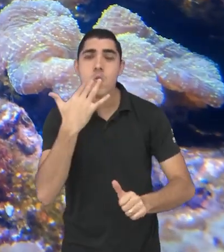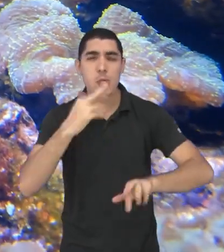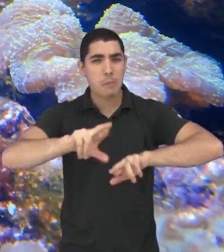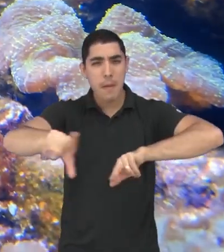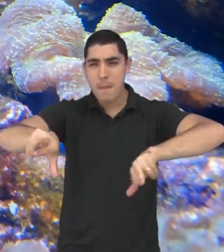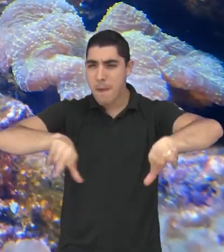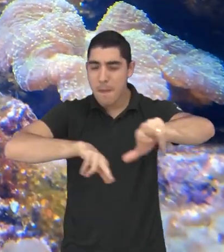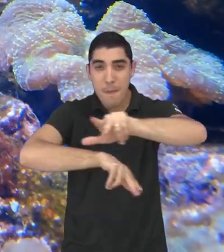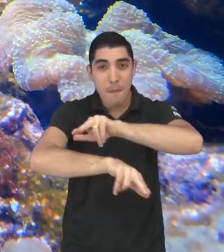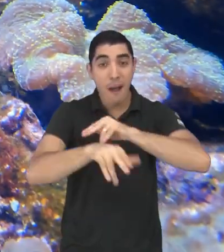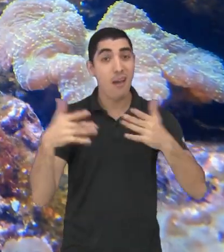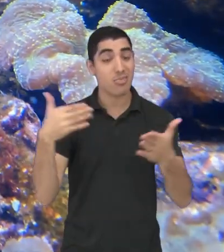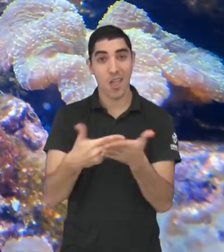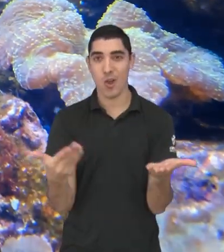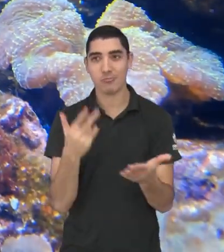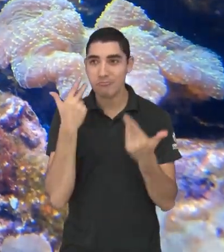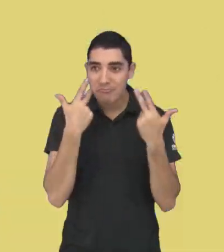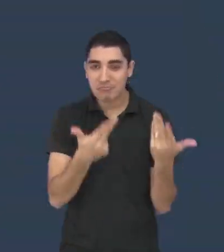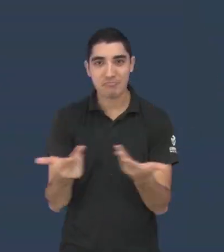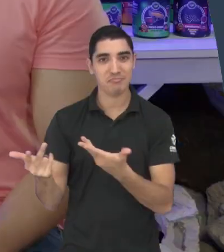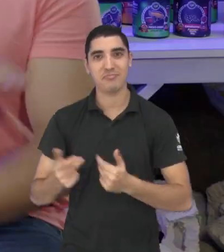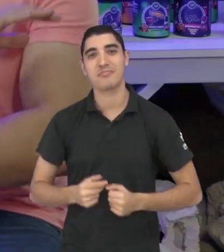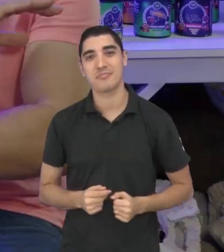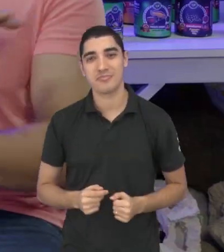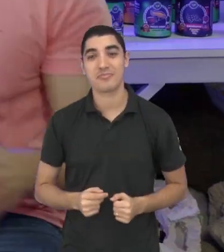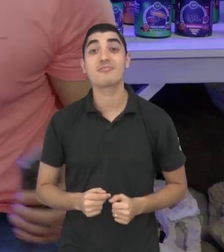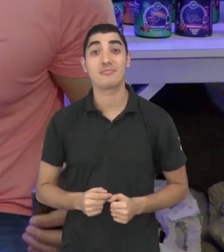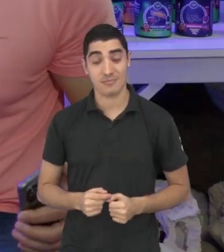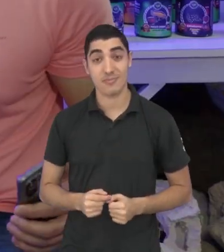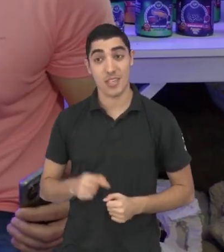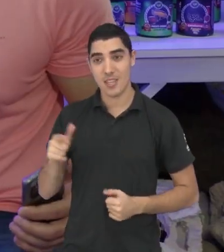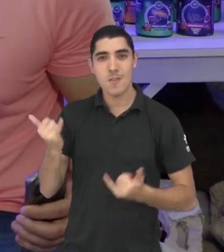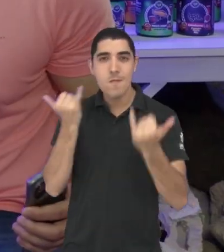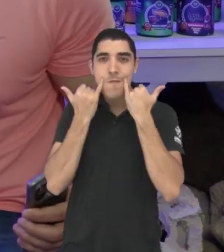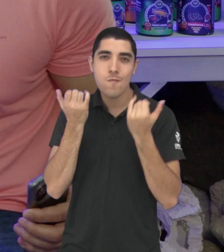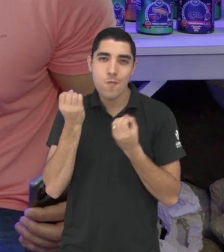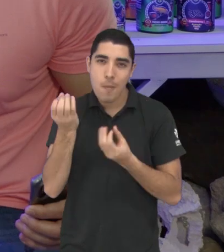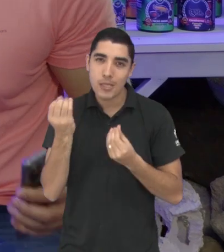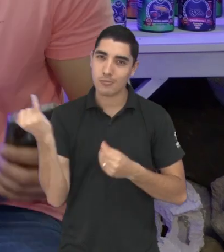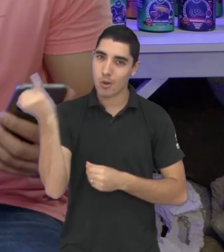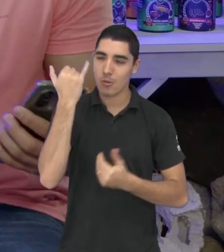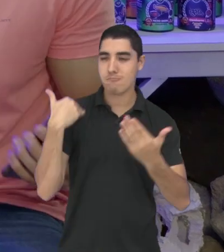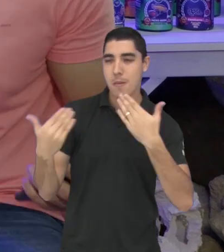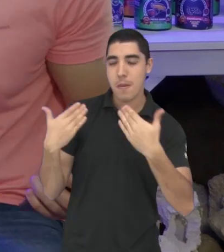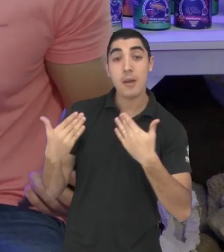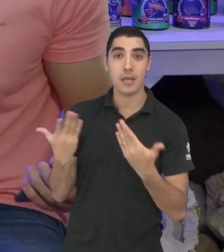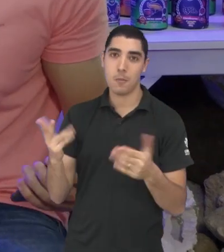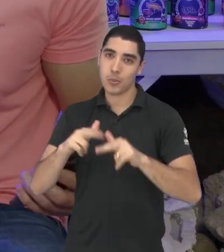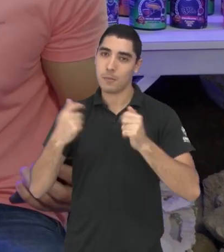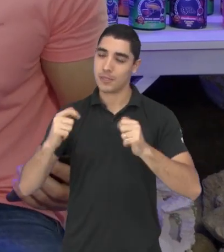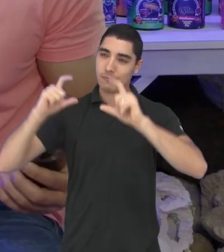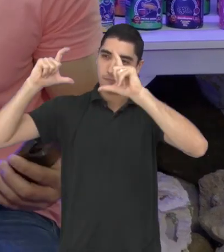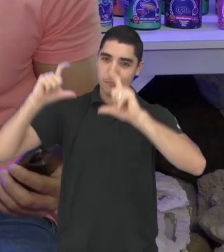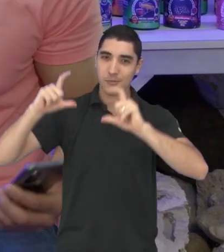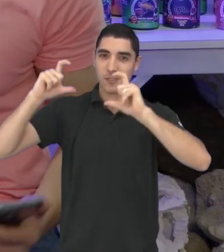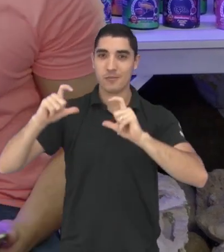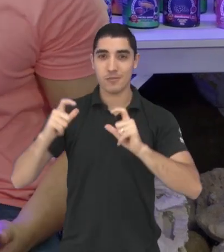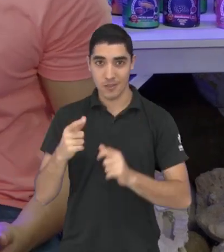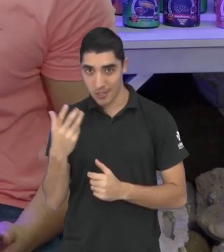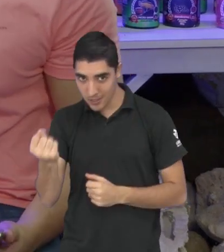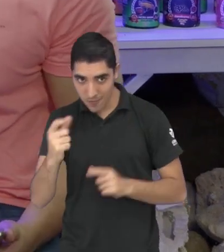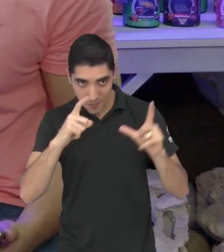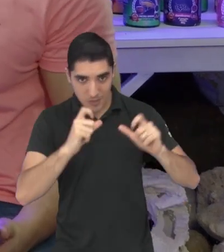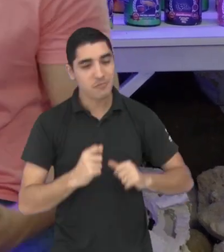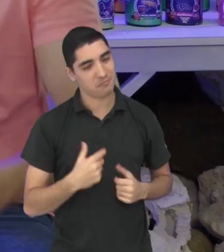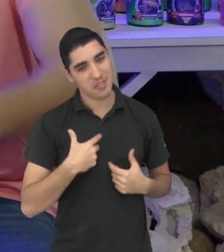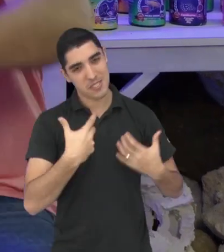que a gente vê nos peixinhos de hoje em dia. Então foi um papo cheio de informações importantes, a gente não pode deixar de registrar esse momento na nossa Galeria Pet,